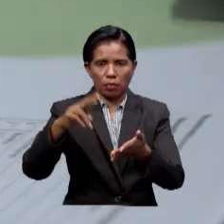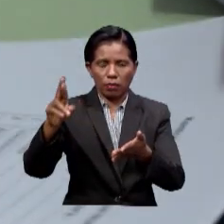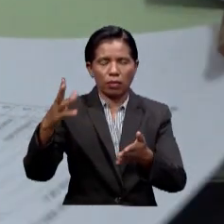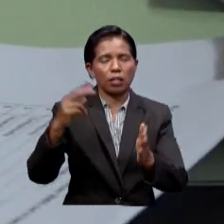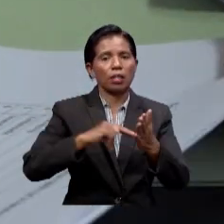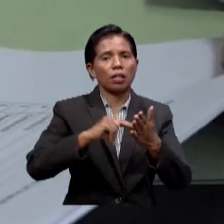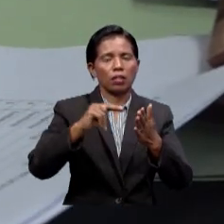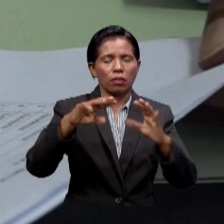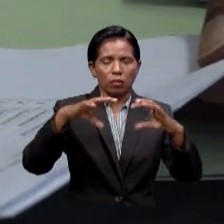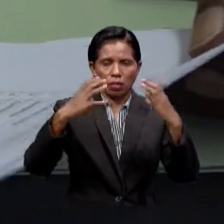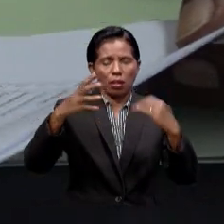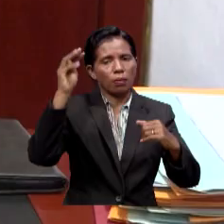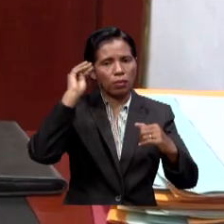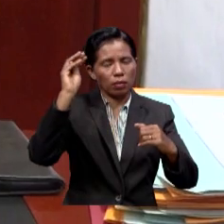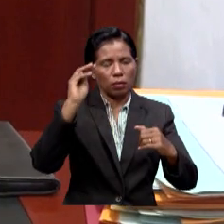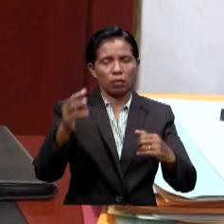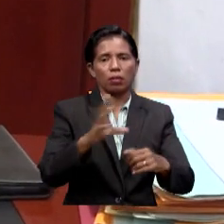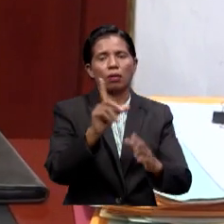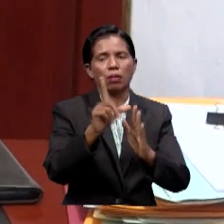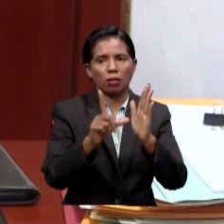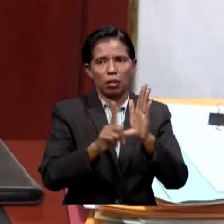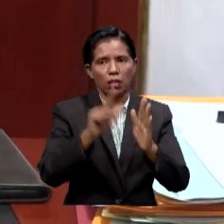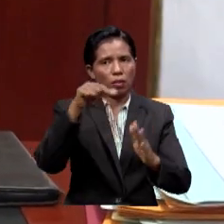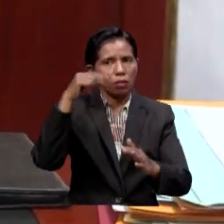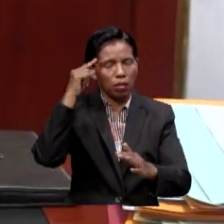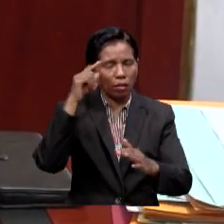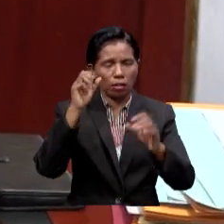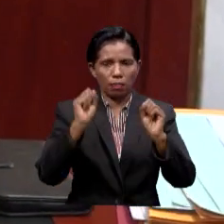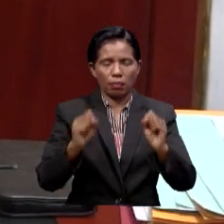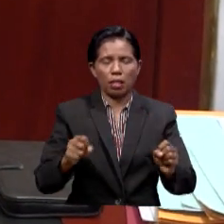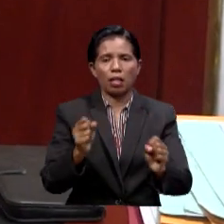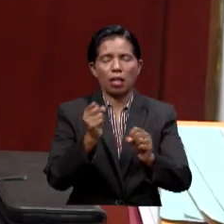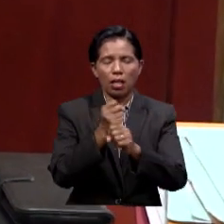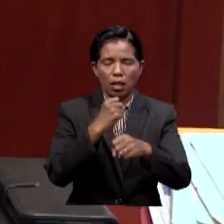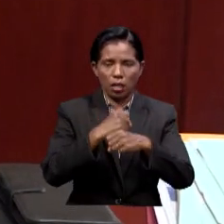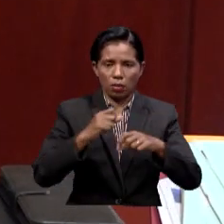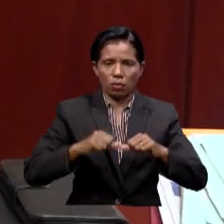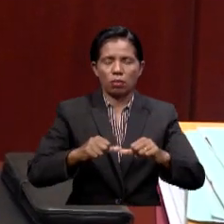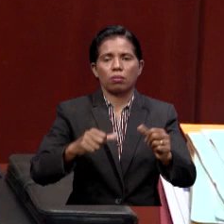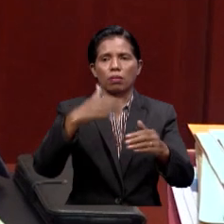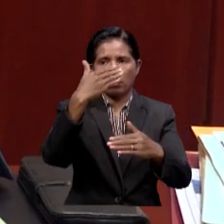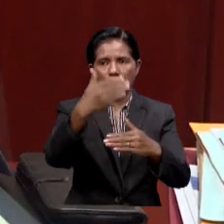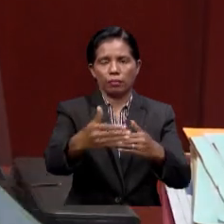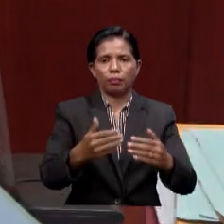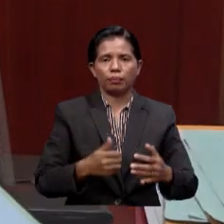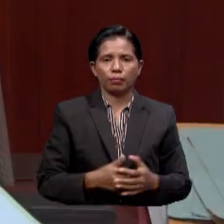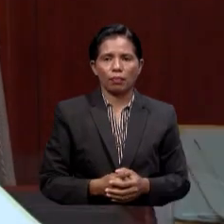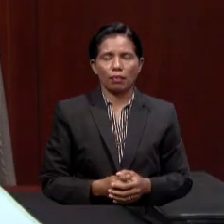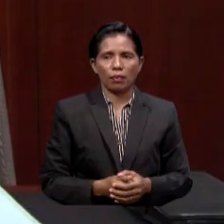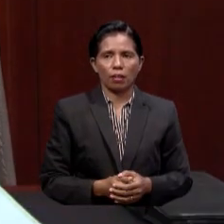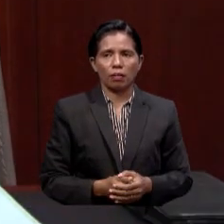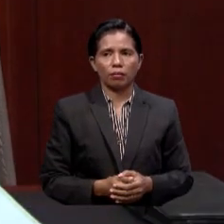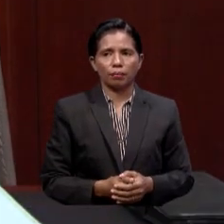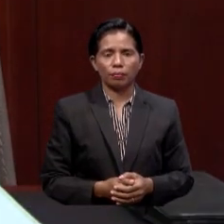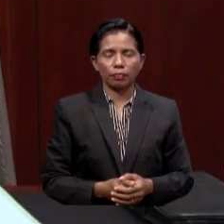nível Conselho Ministro, o resolução governo nian, nune construção tem que lauba oin. Ia ne ba ita